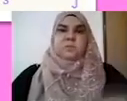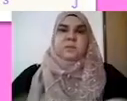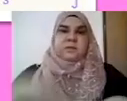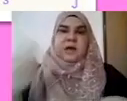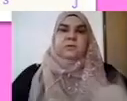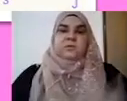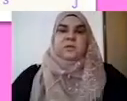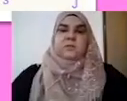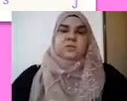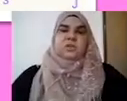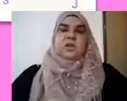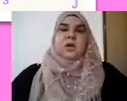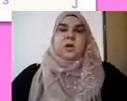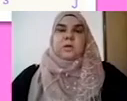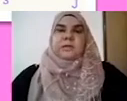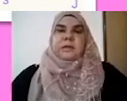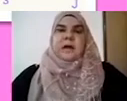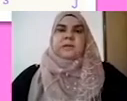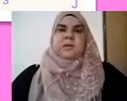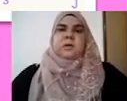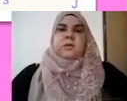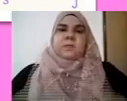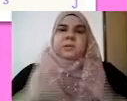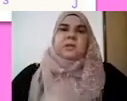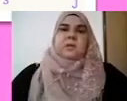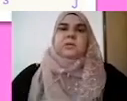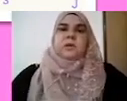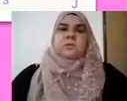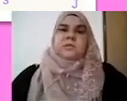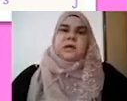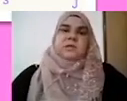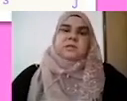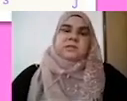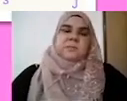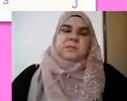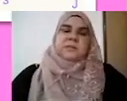falamos de pentágonos, falamos de quadrilátero, mas o triângulo tem